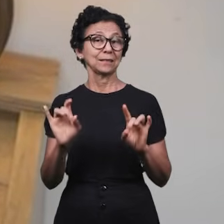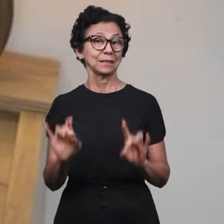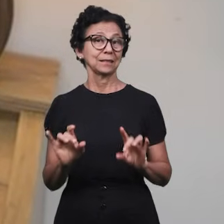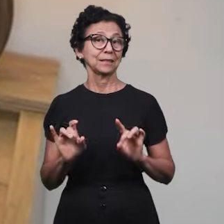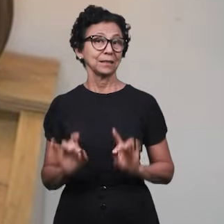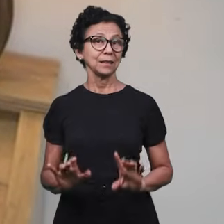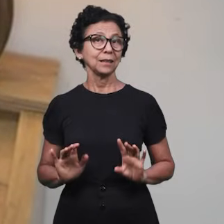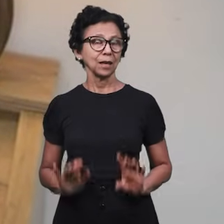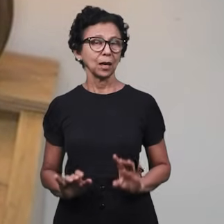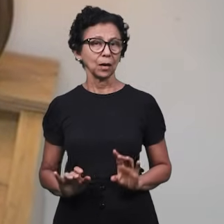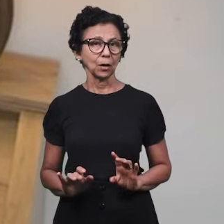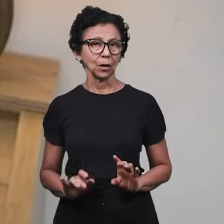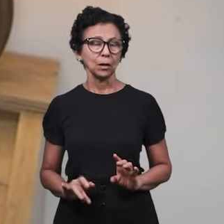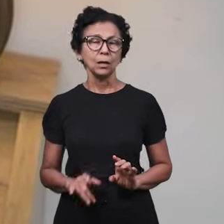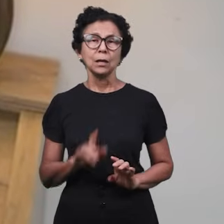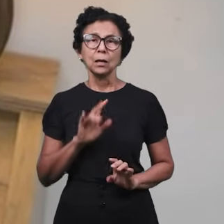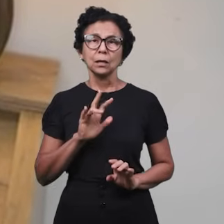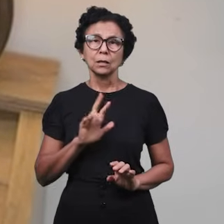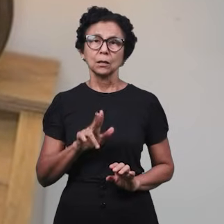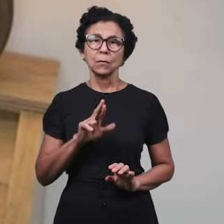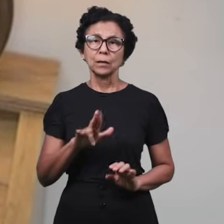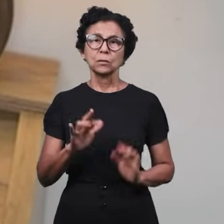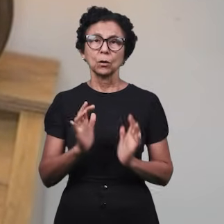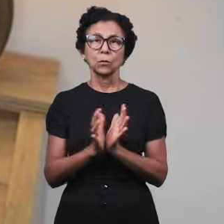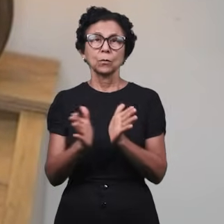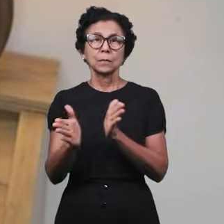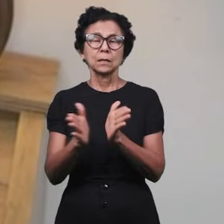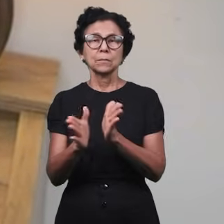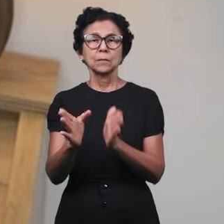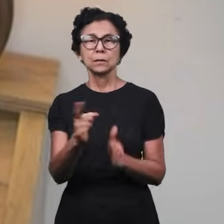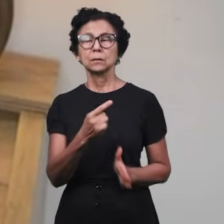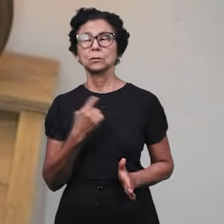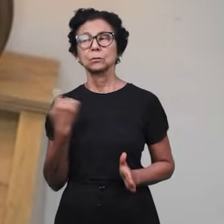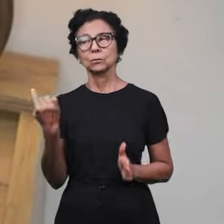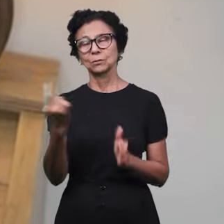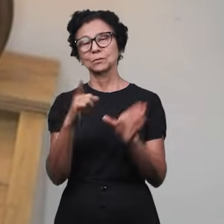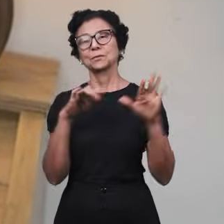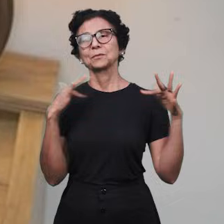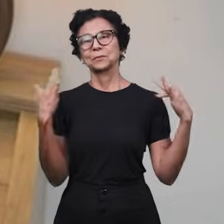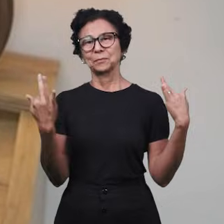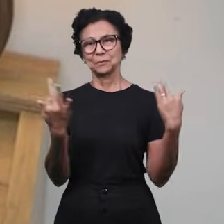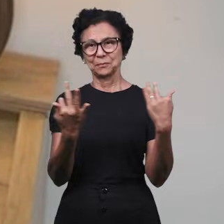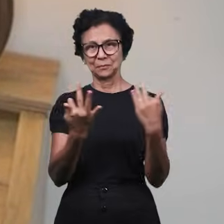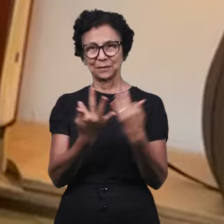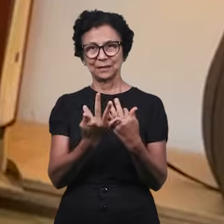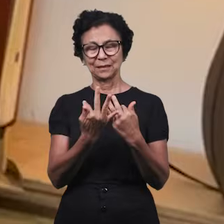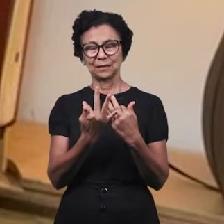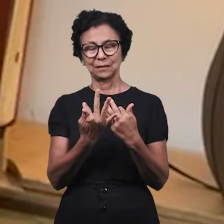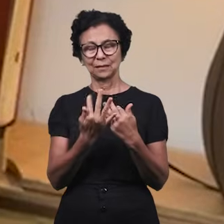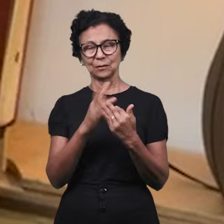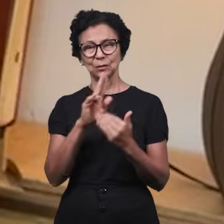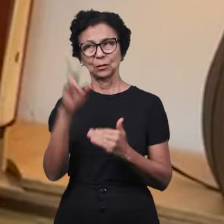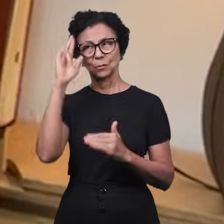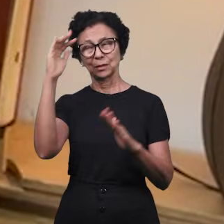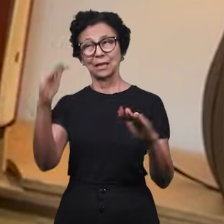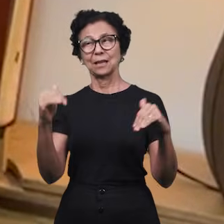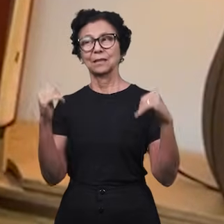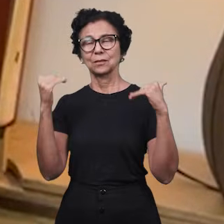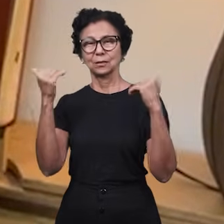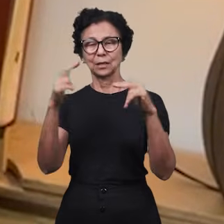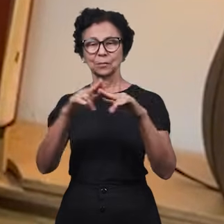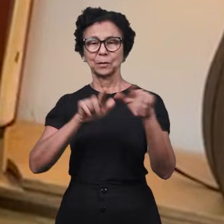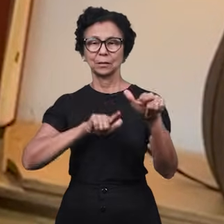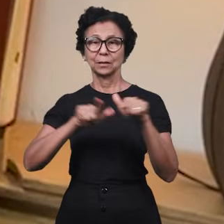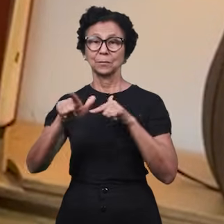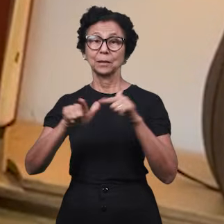especial, não só nesse público-alvo da acessibilidade, mas em todas as famílias envolvidas. Louvado seja o nome do Senhor